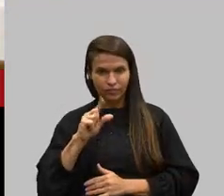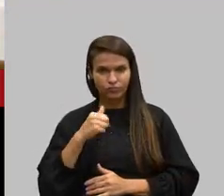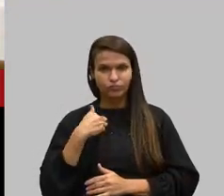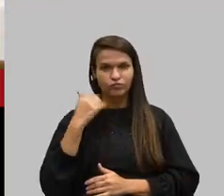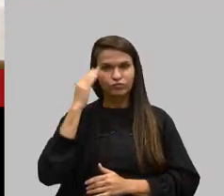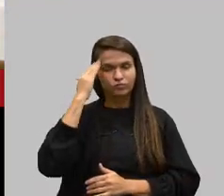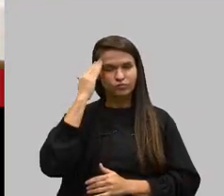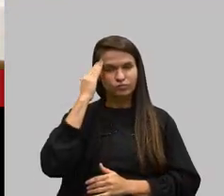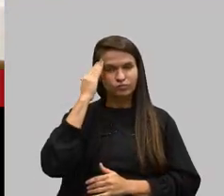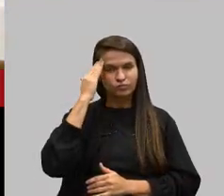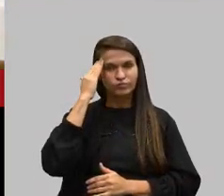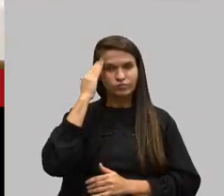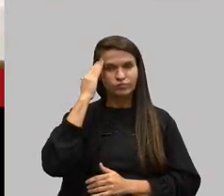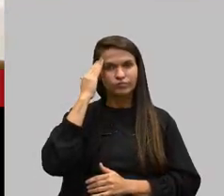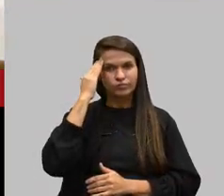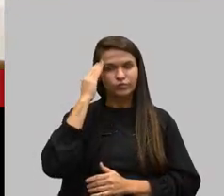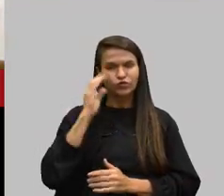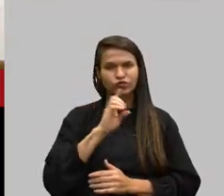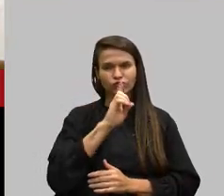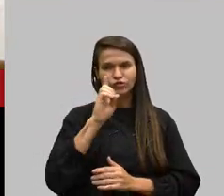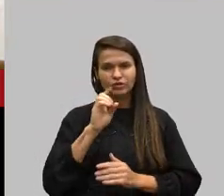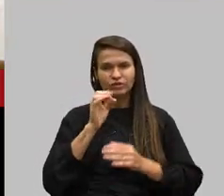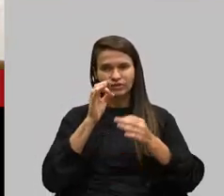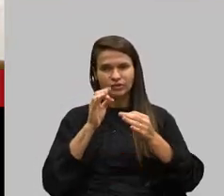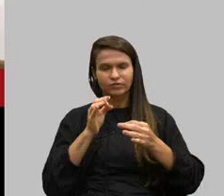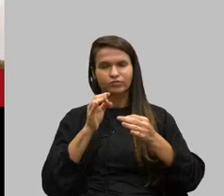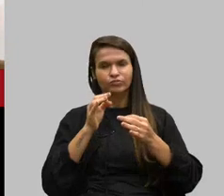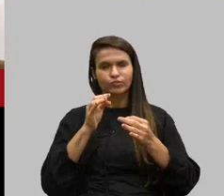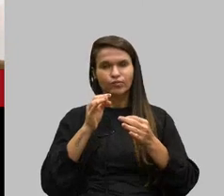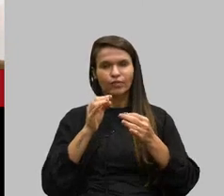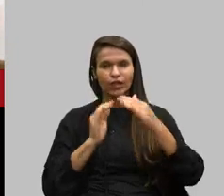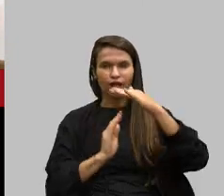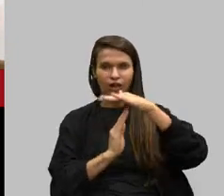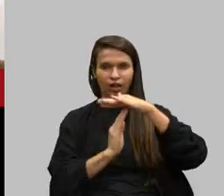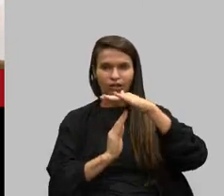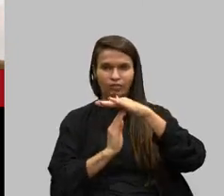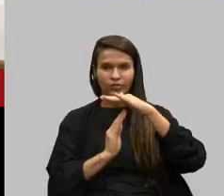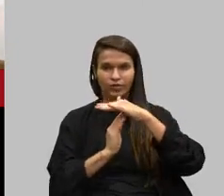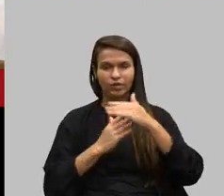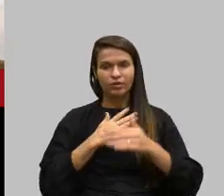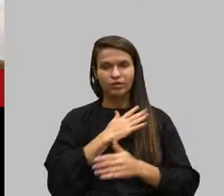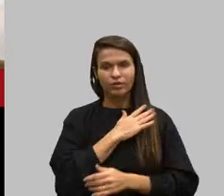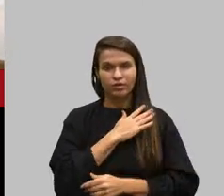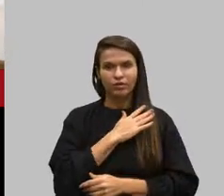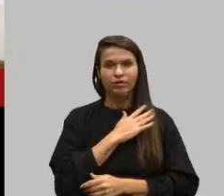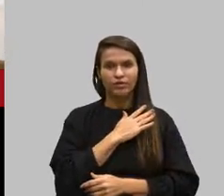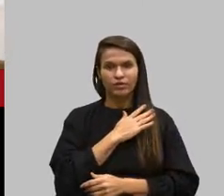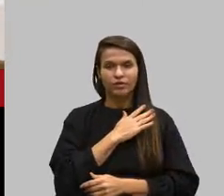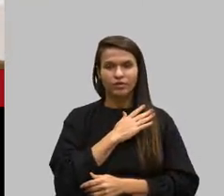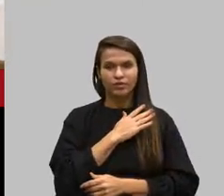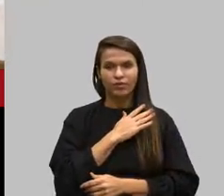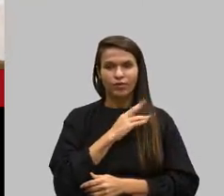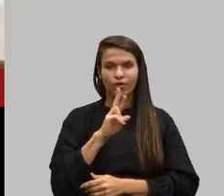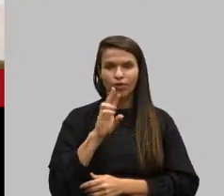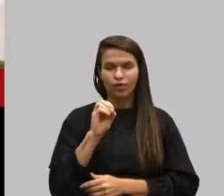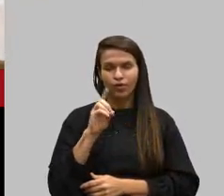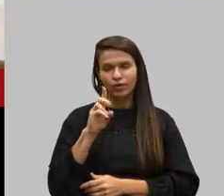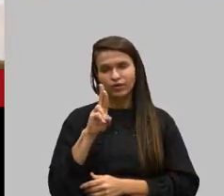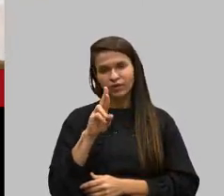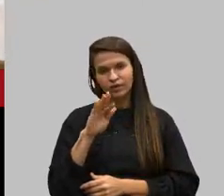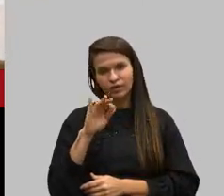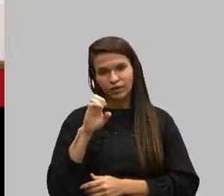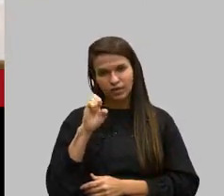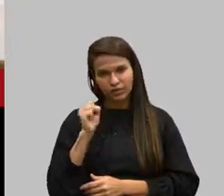entendimento data máxima venia Deputado Sargento Rodrigues é plenamente possível né que o